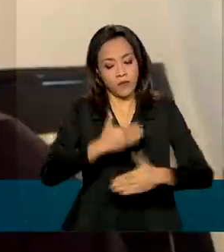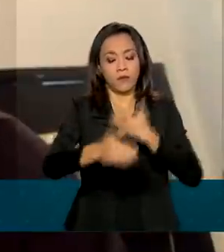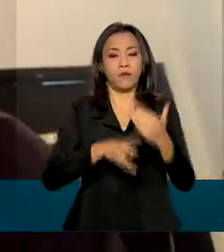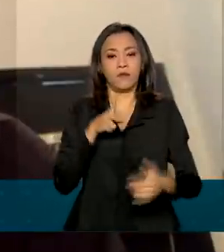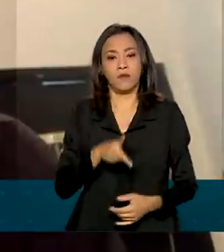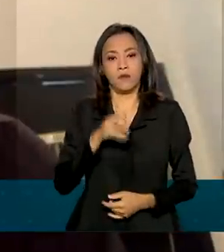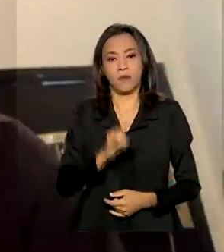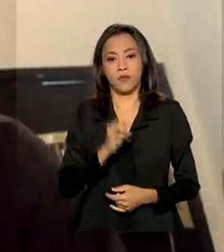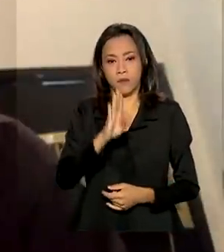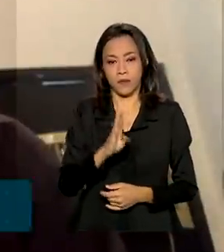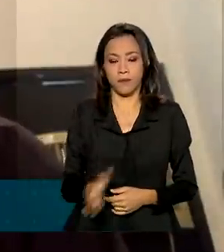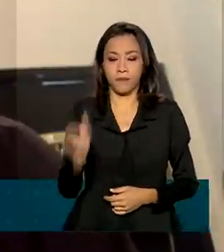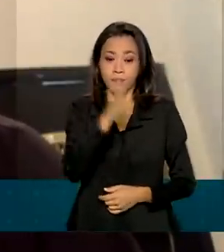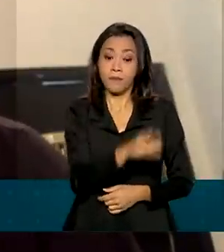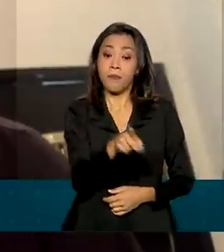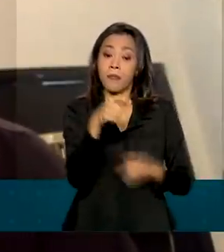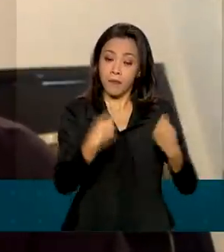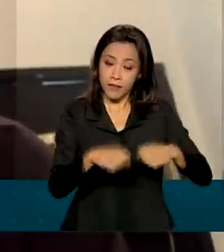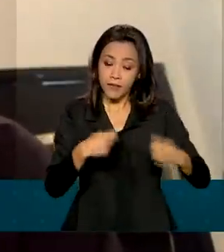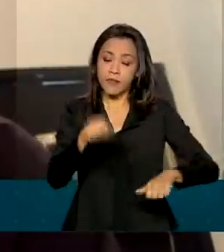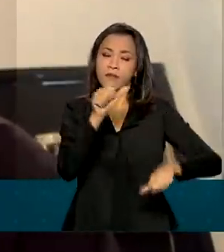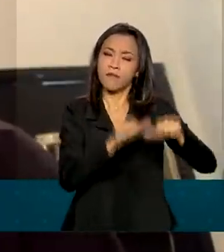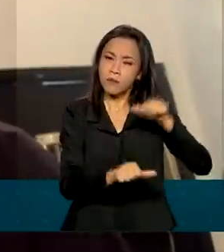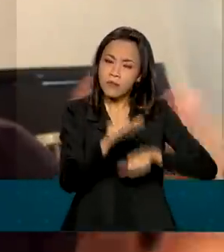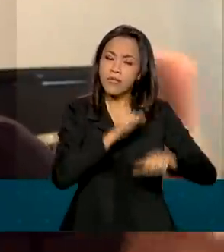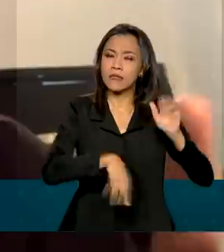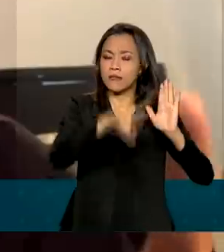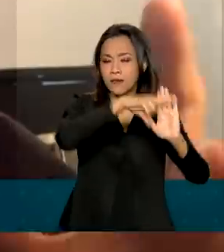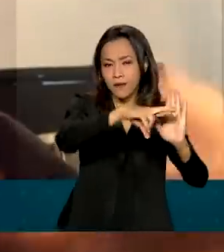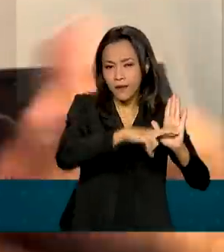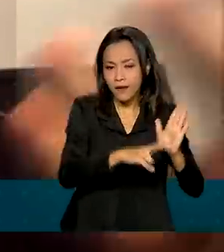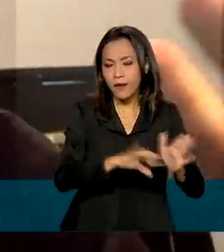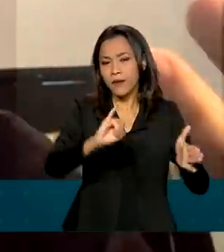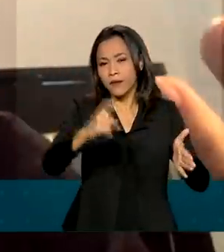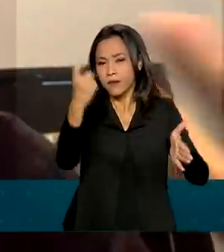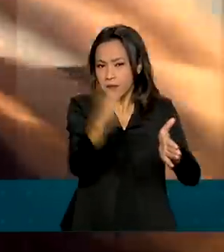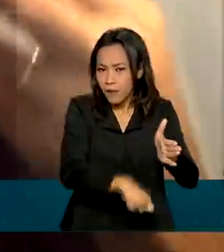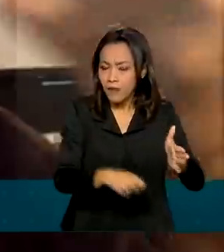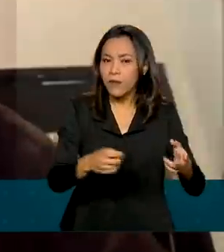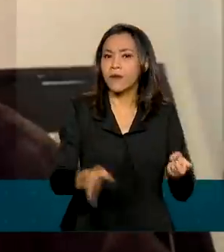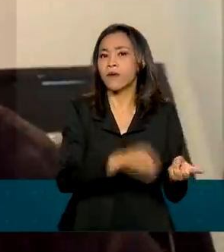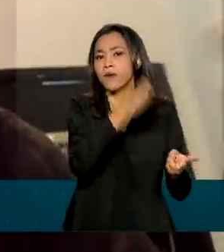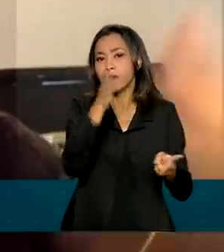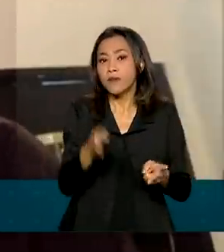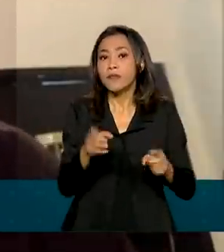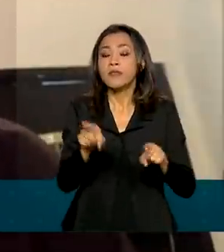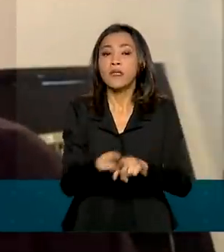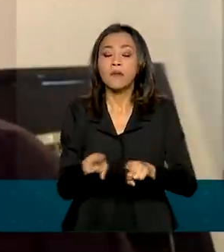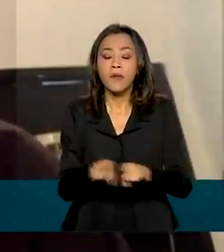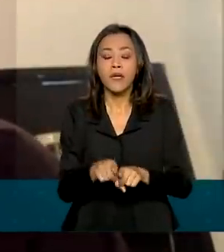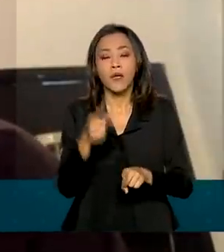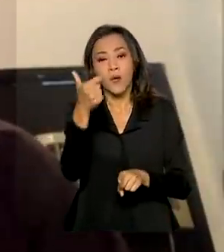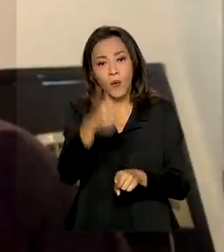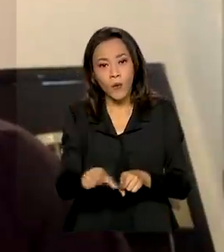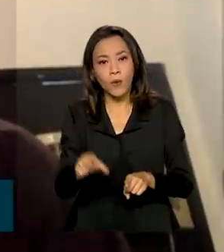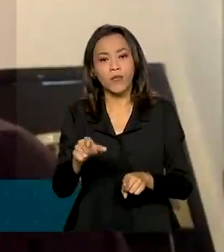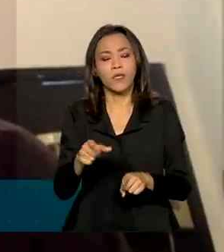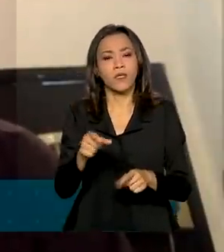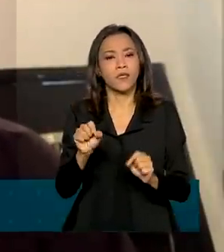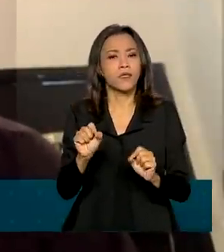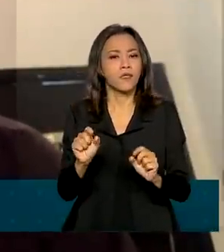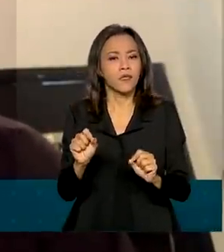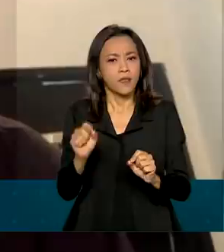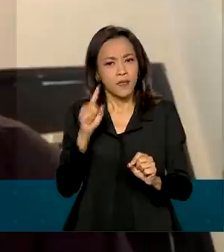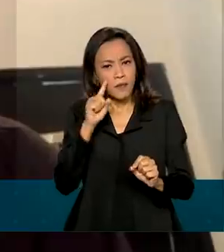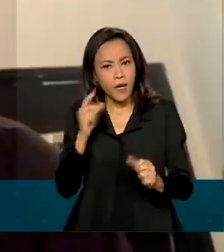reforma tributária, tem que fazer algumas outras para também auxiliar na consolidação fiscal e você